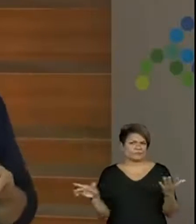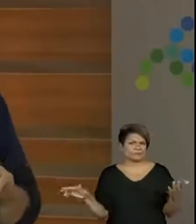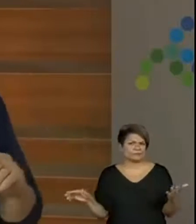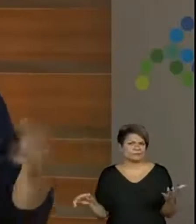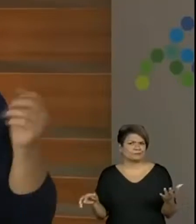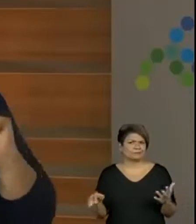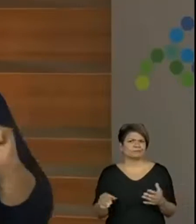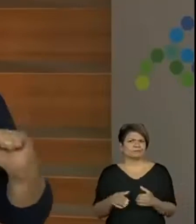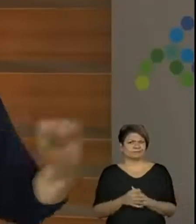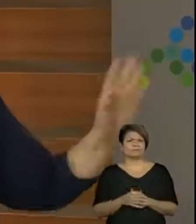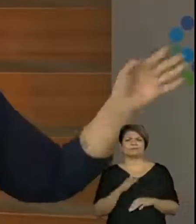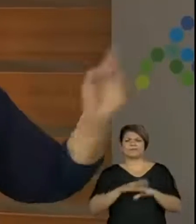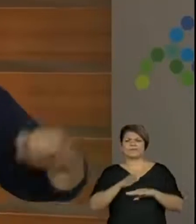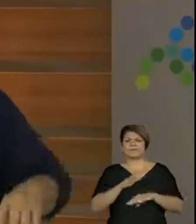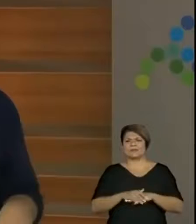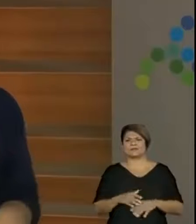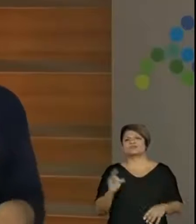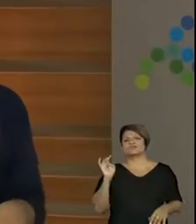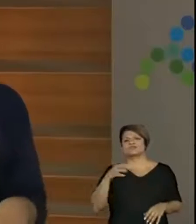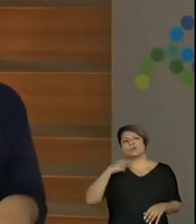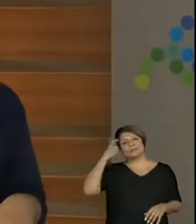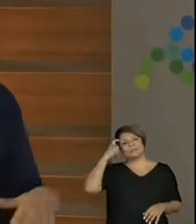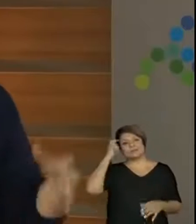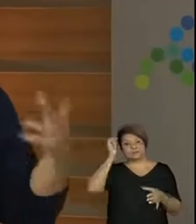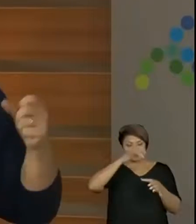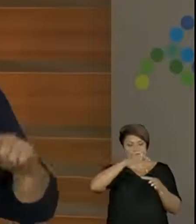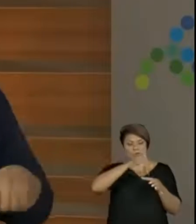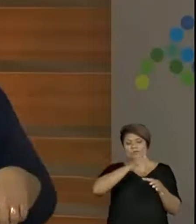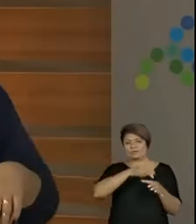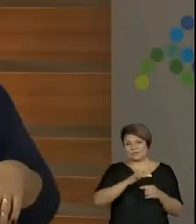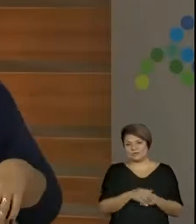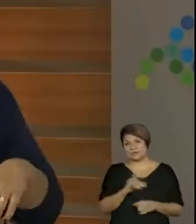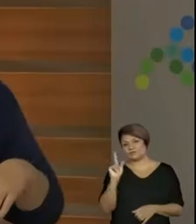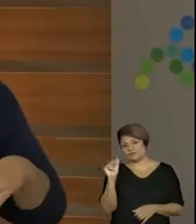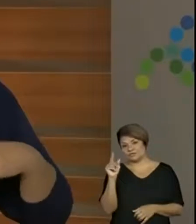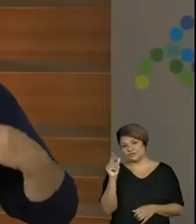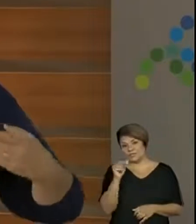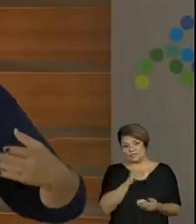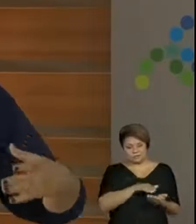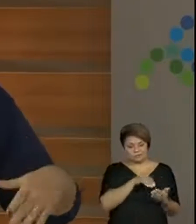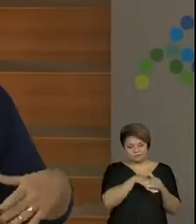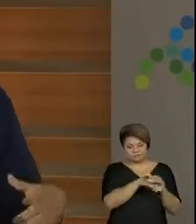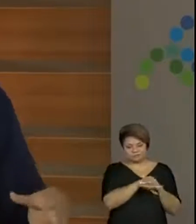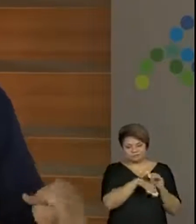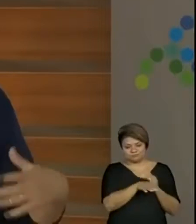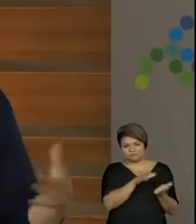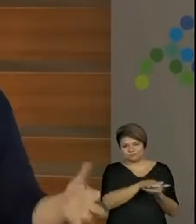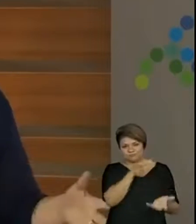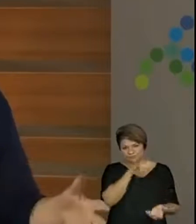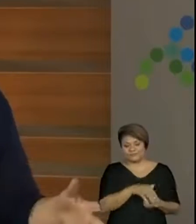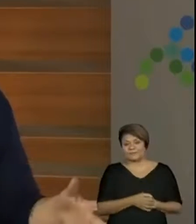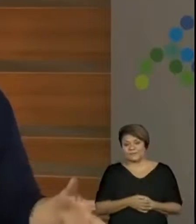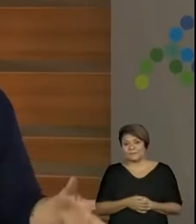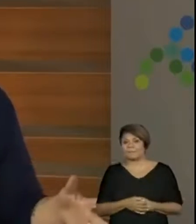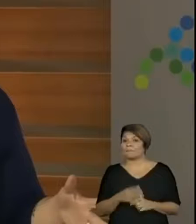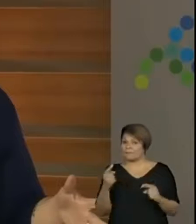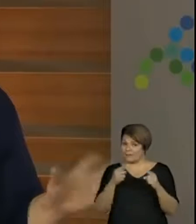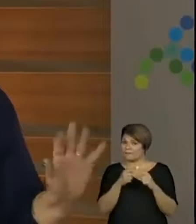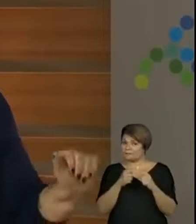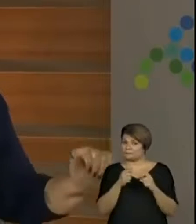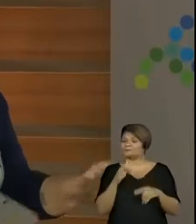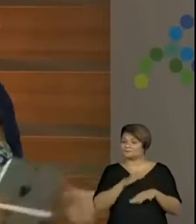imaginavam isso, né? Devem estar pensando lá no cofrinho, no dinheirinho que está juntando. E isso tem a ver com a matemática na vida de